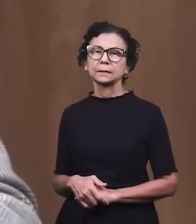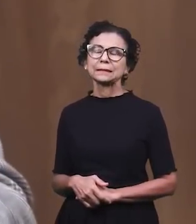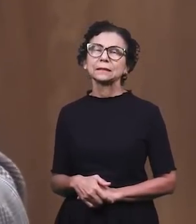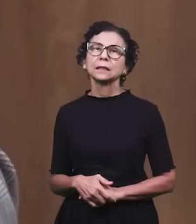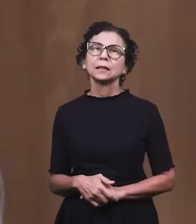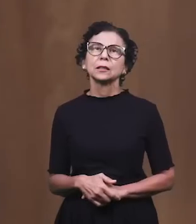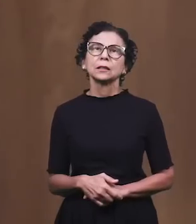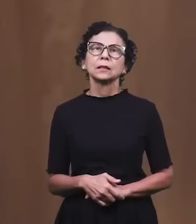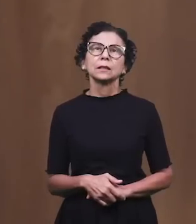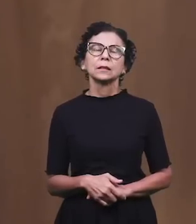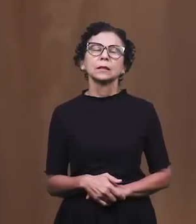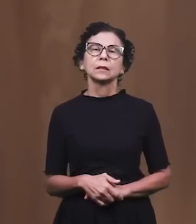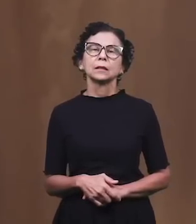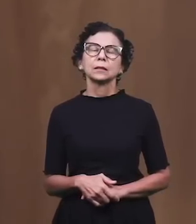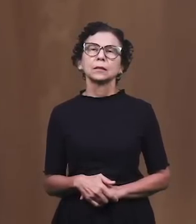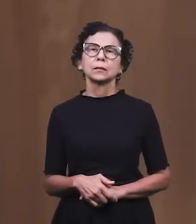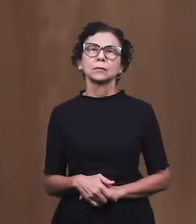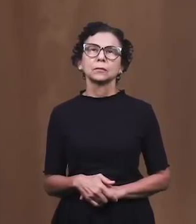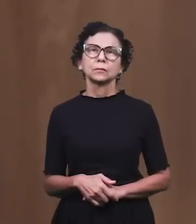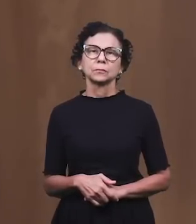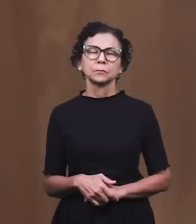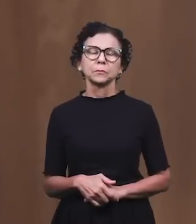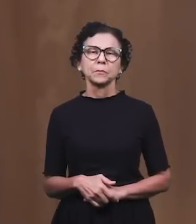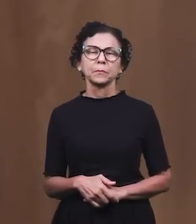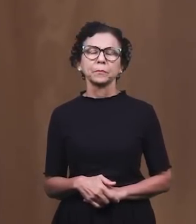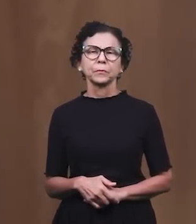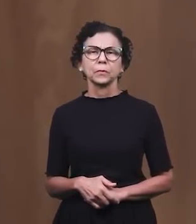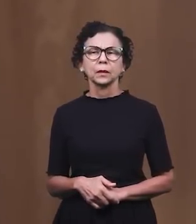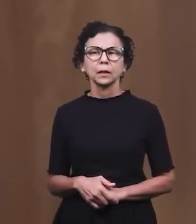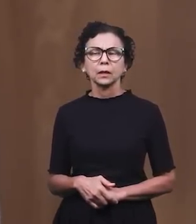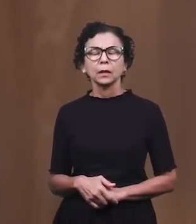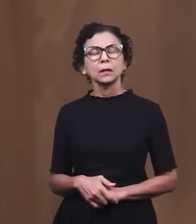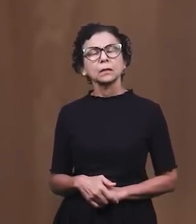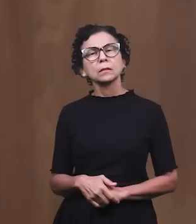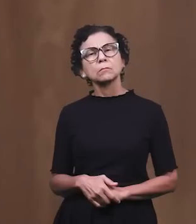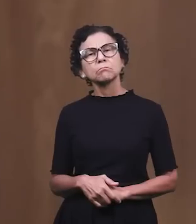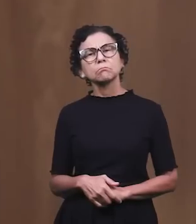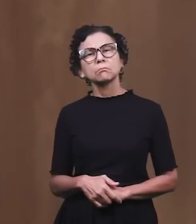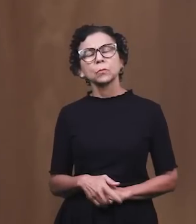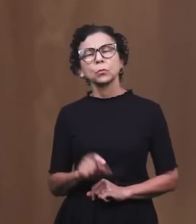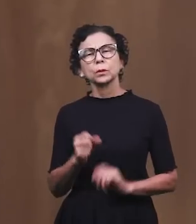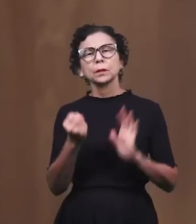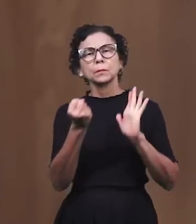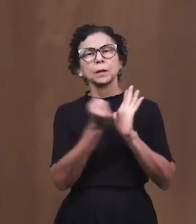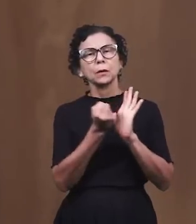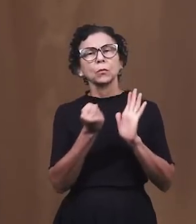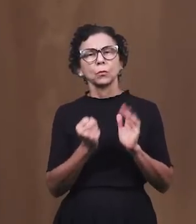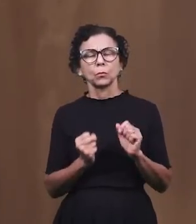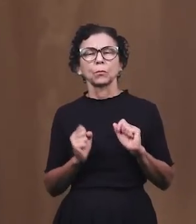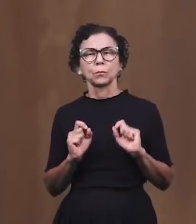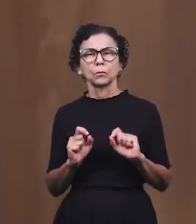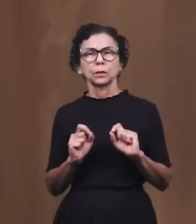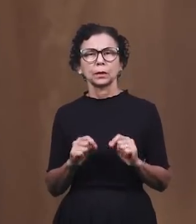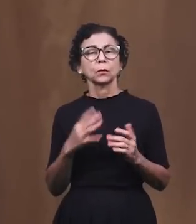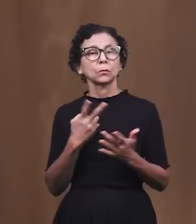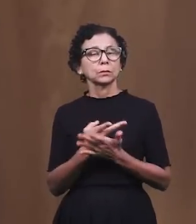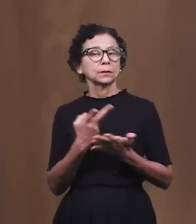que foi o que nos despertou para a palavra revelada.